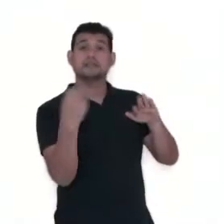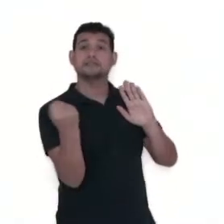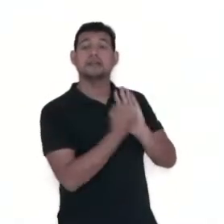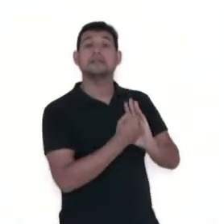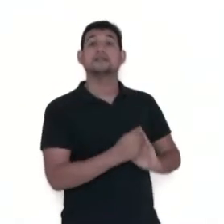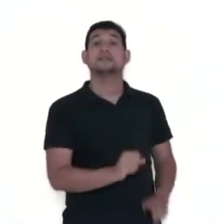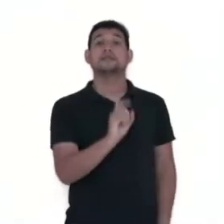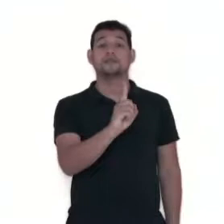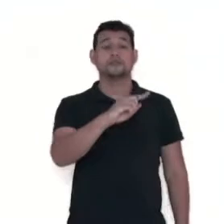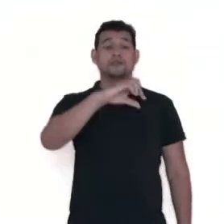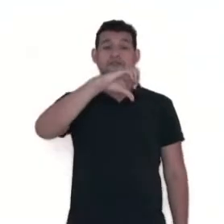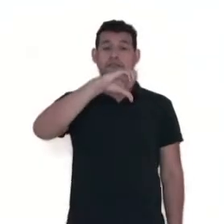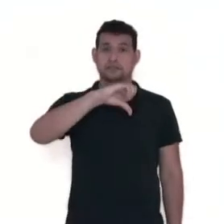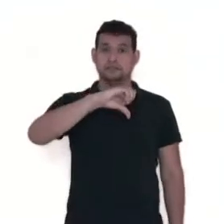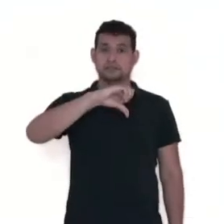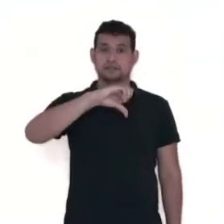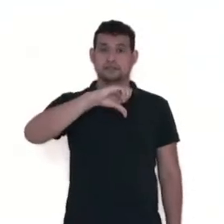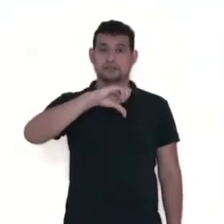de